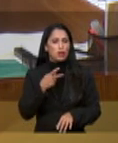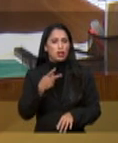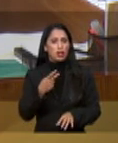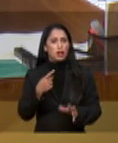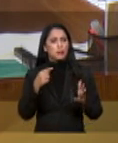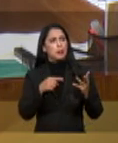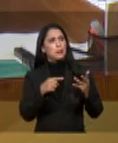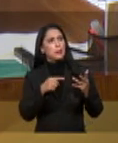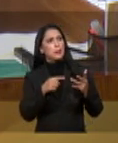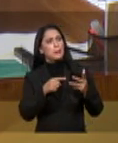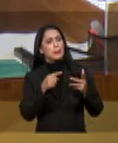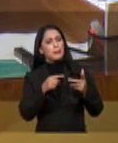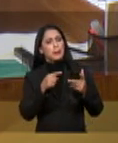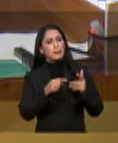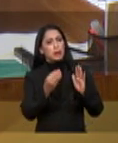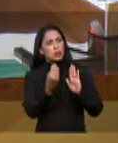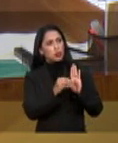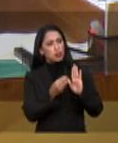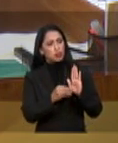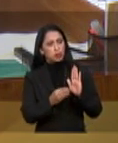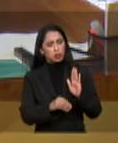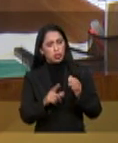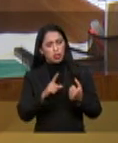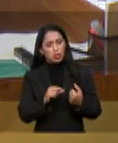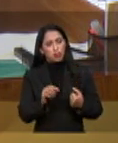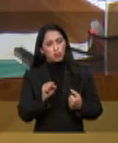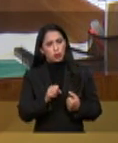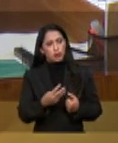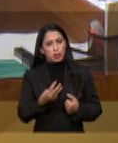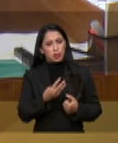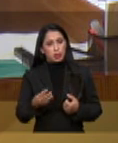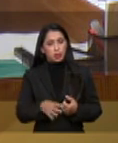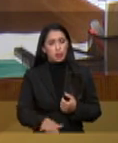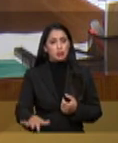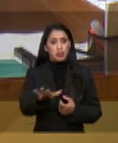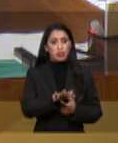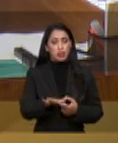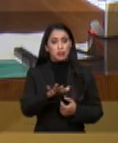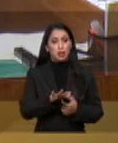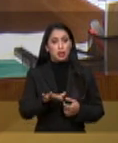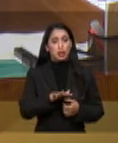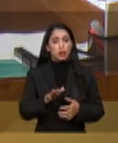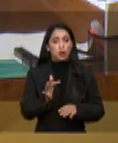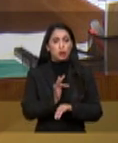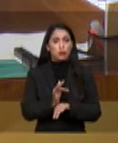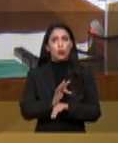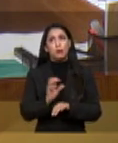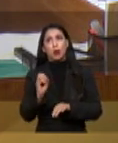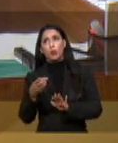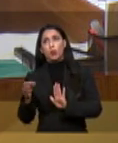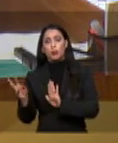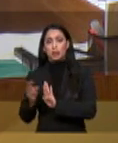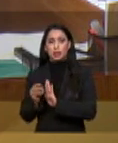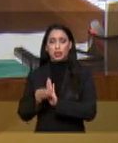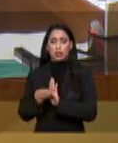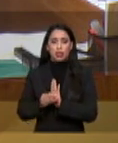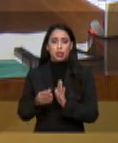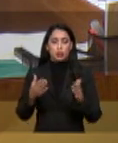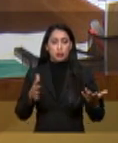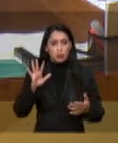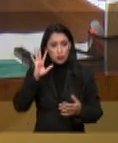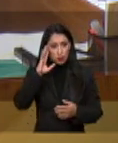figura típica listada no artigo 83 para genericamente classificá-la como formal ou material. Conforme consignado,